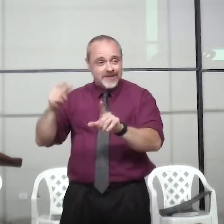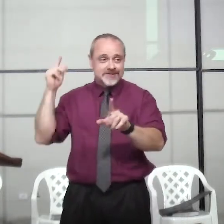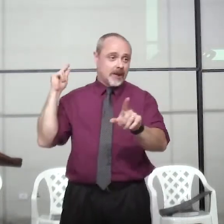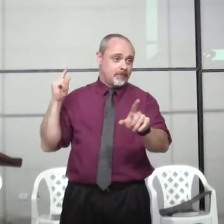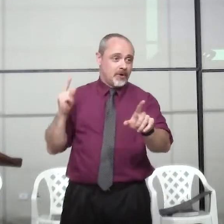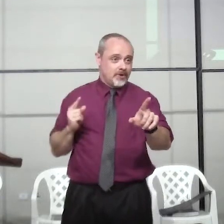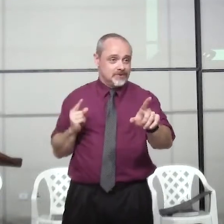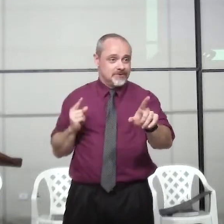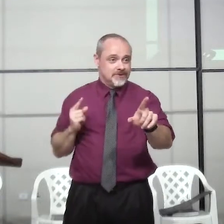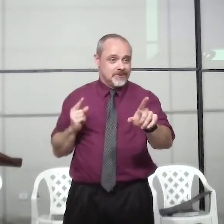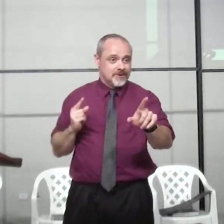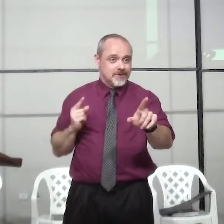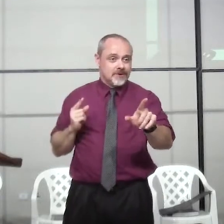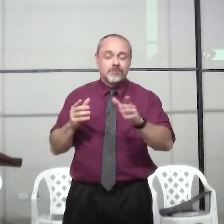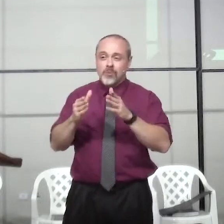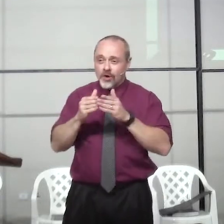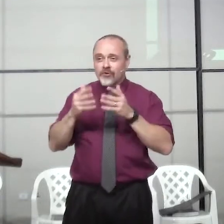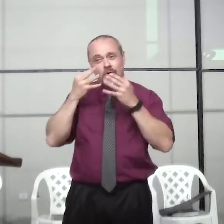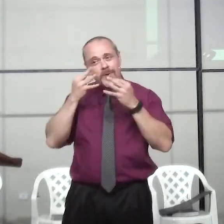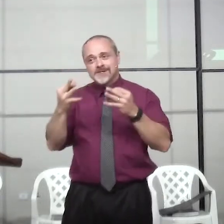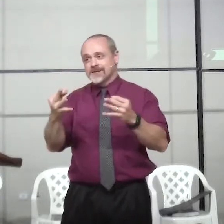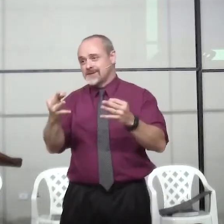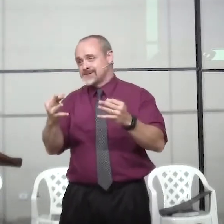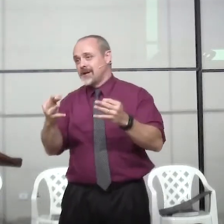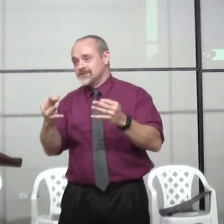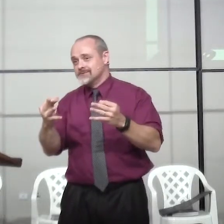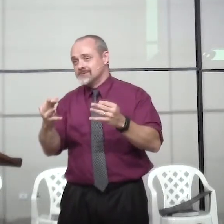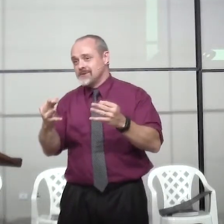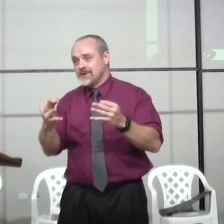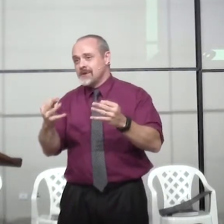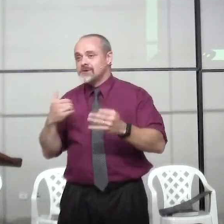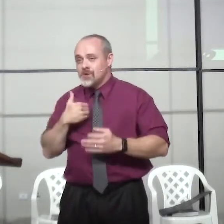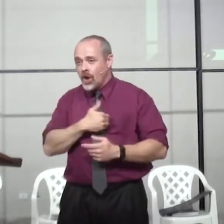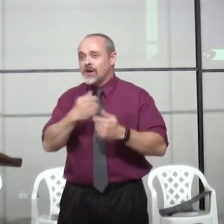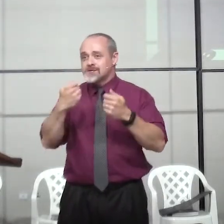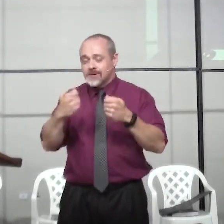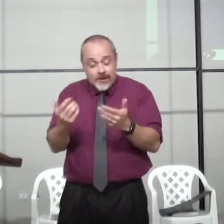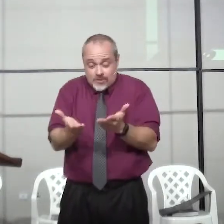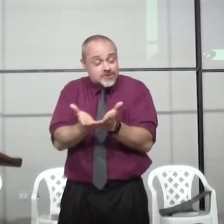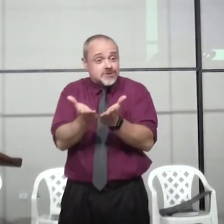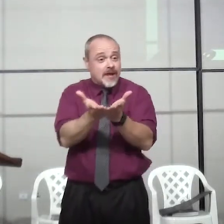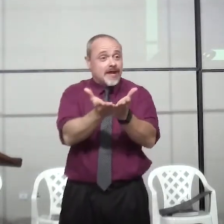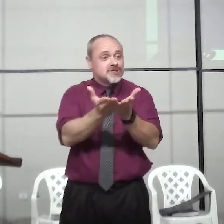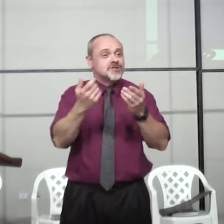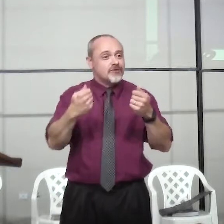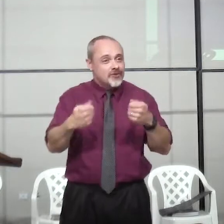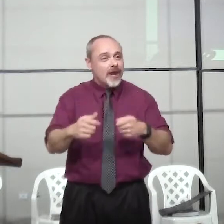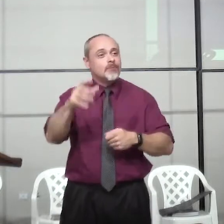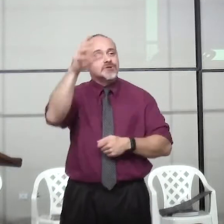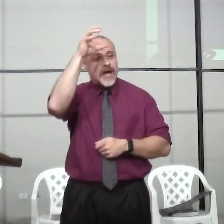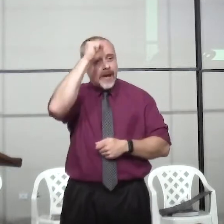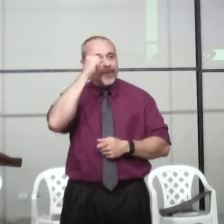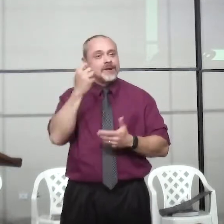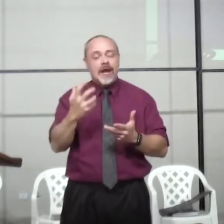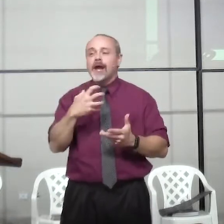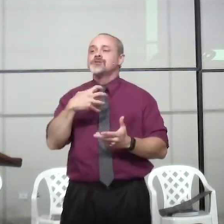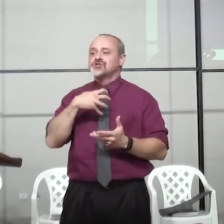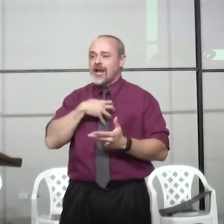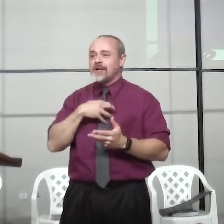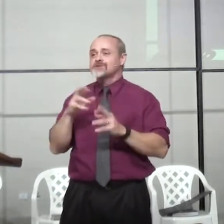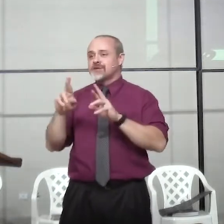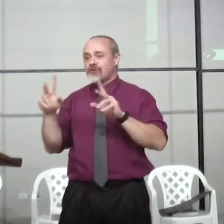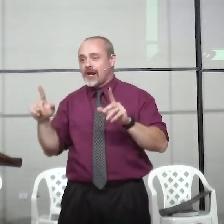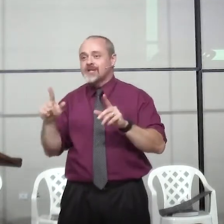salvas faz tempo, por favor, presta atenção. Nossos crentes devemos